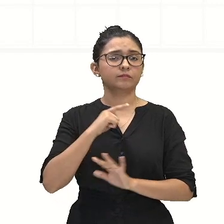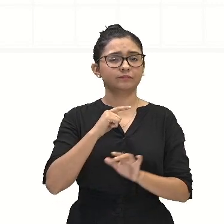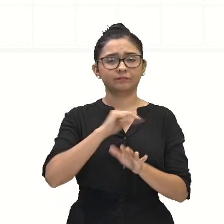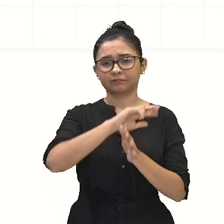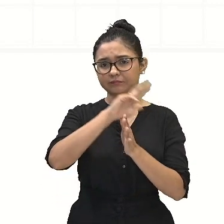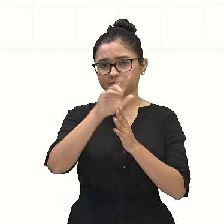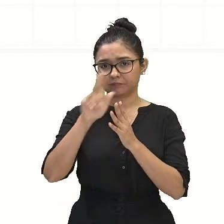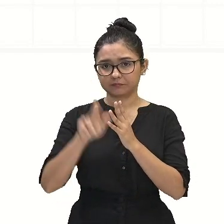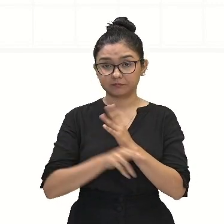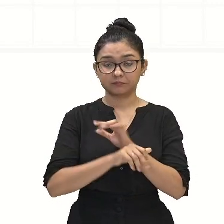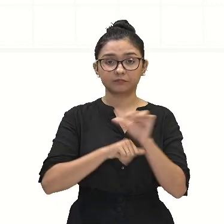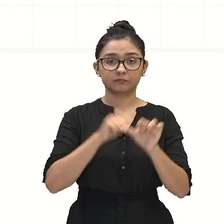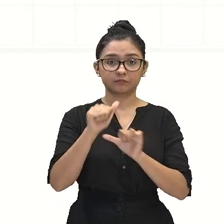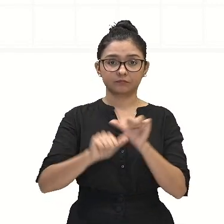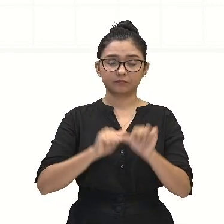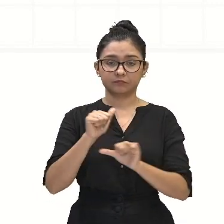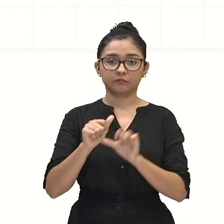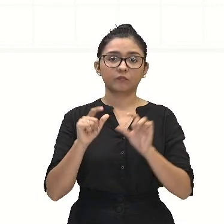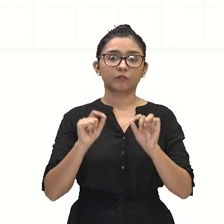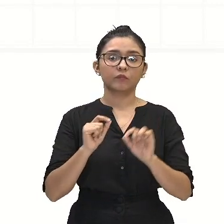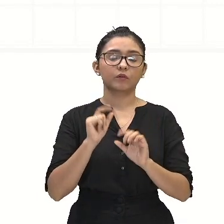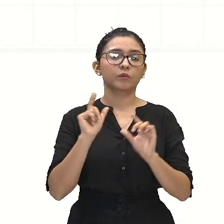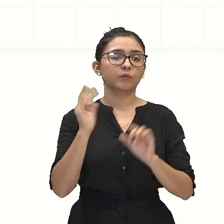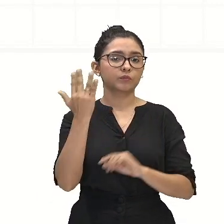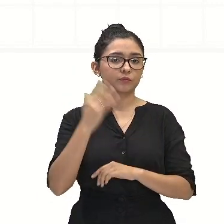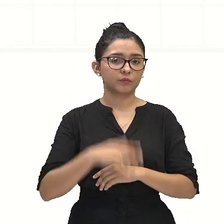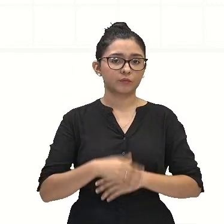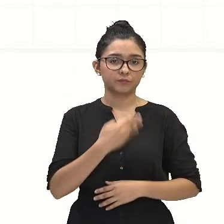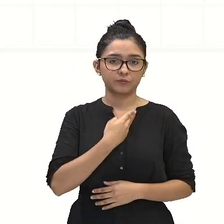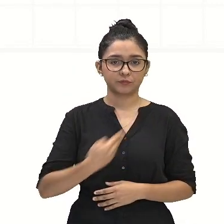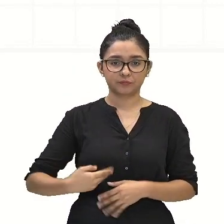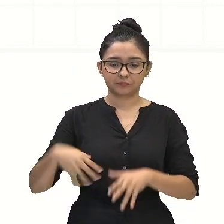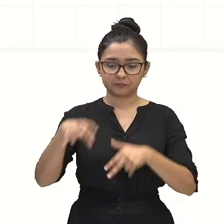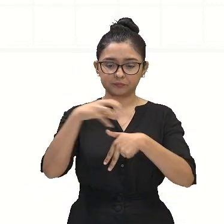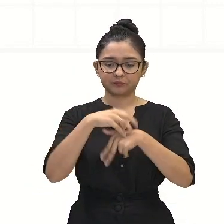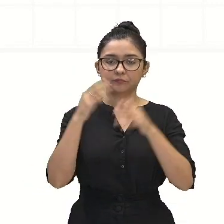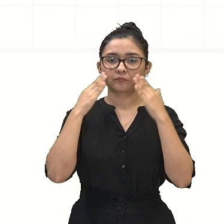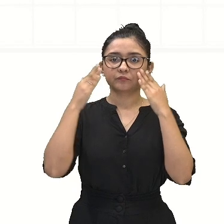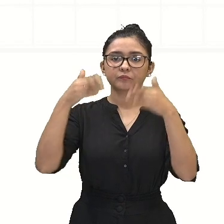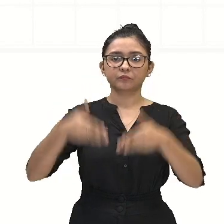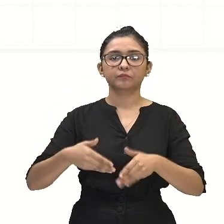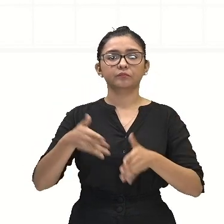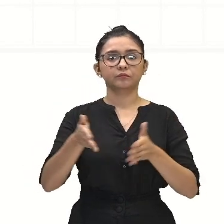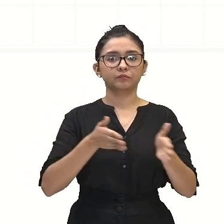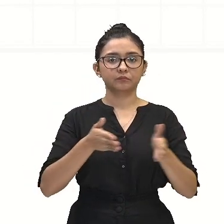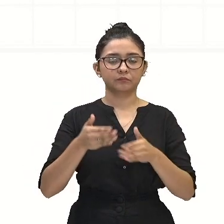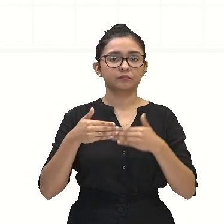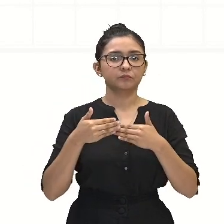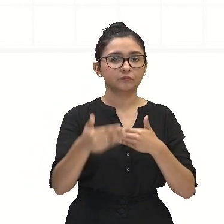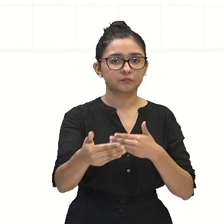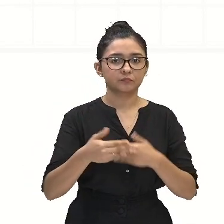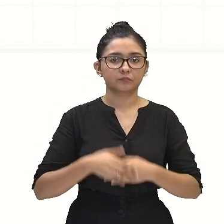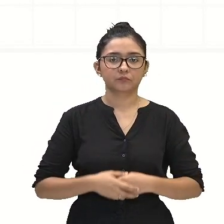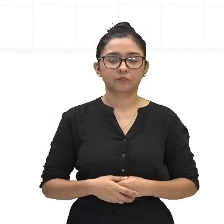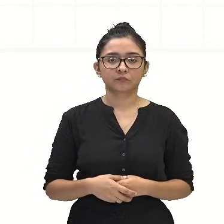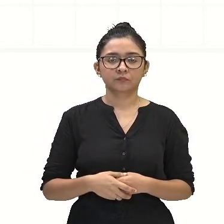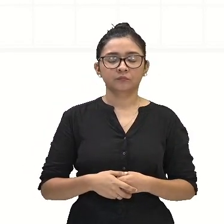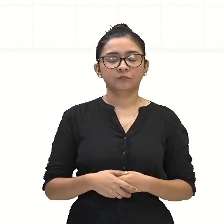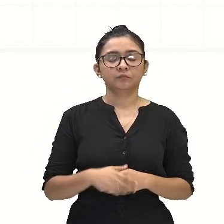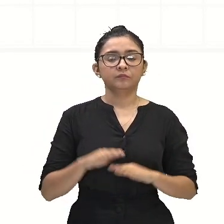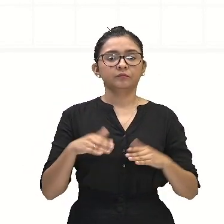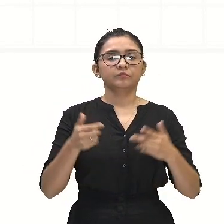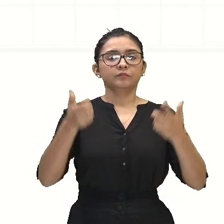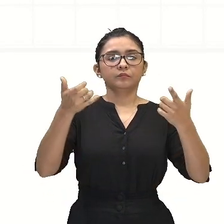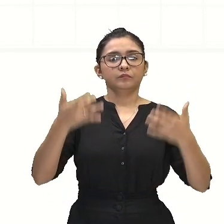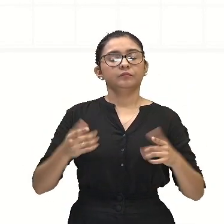vão fazer com que as monarquias passem a se centralizar nos períodos posteriores. Então, vamos explicar